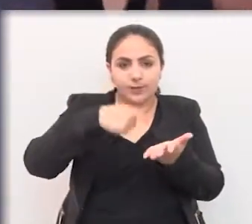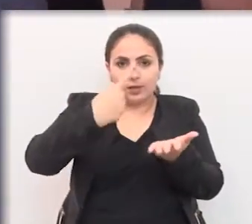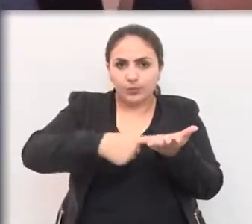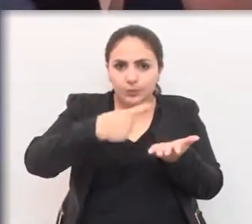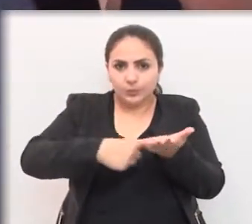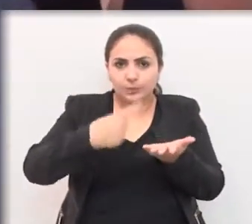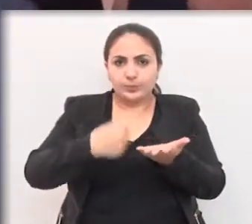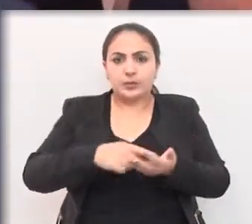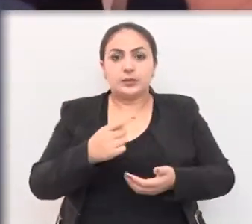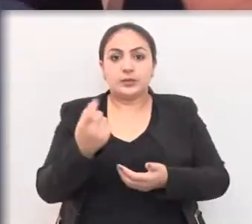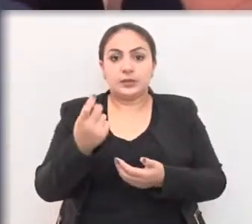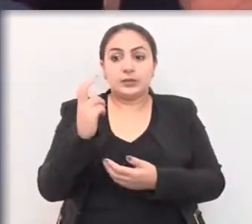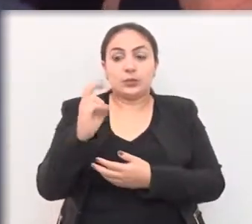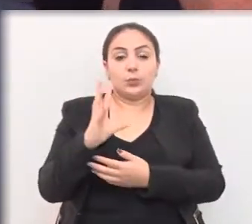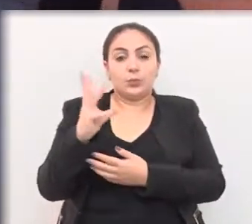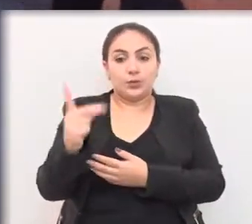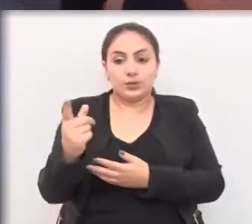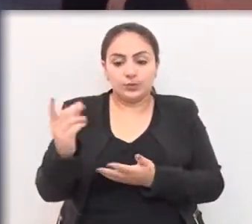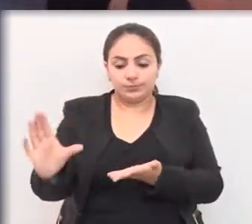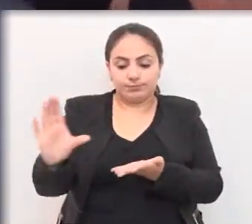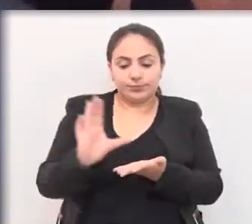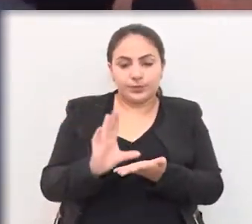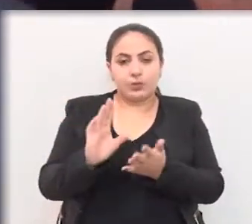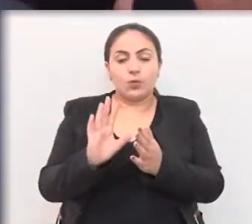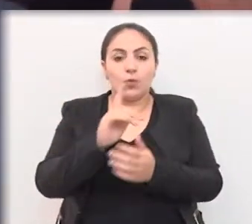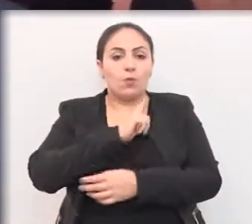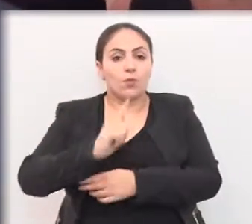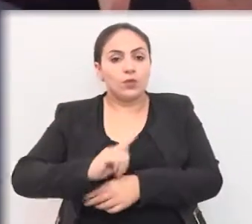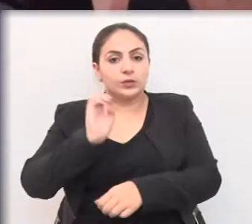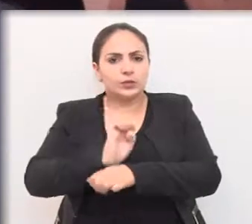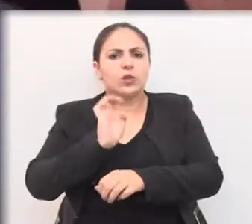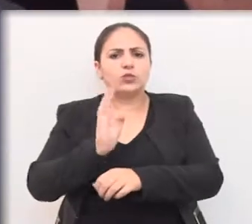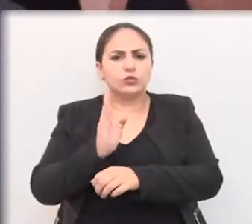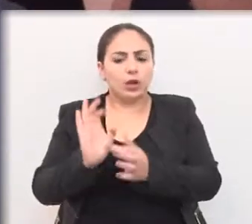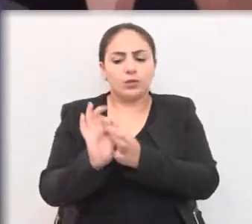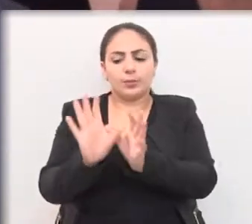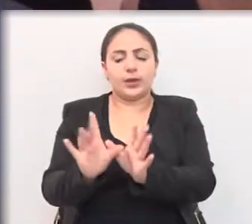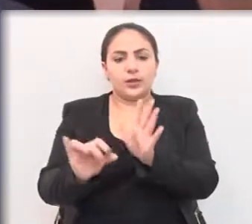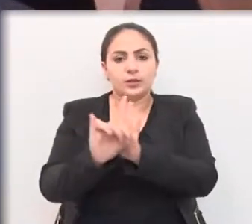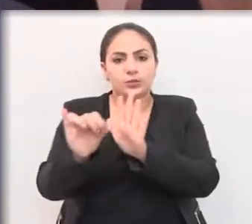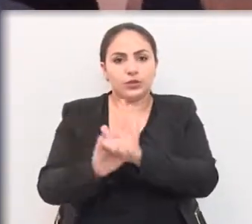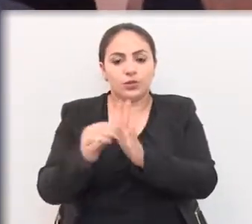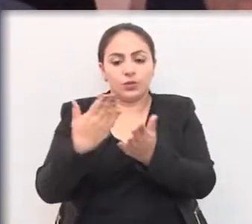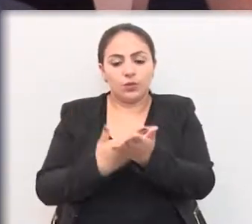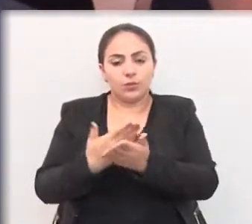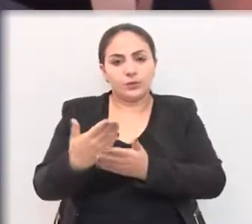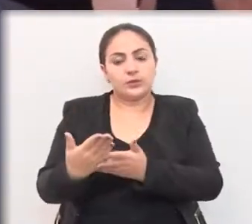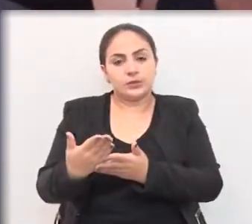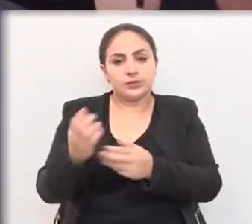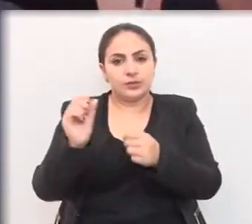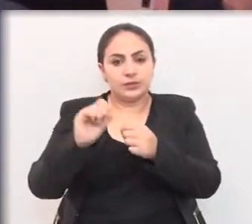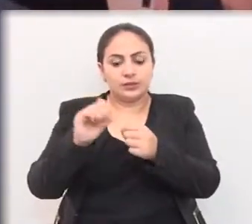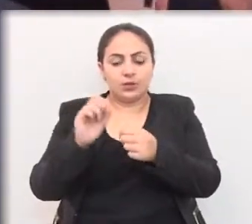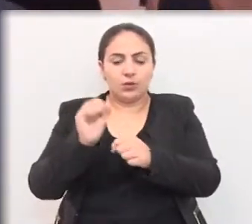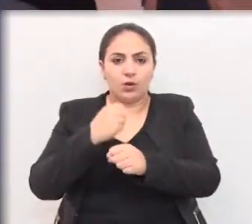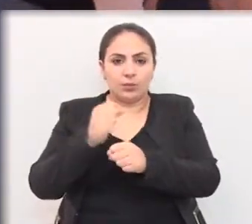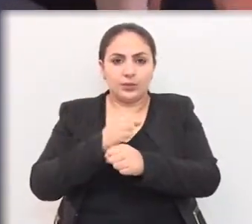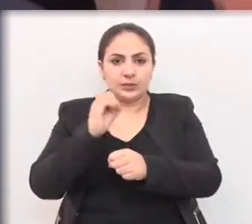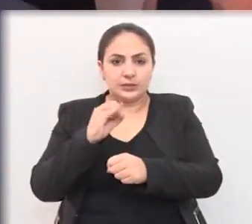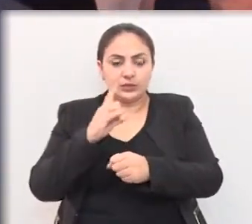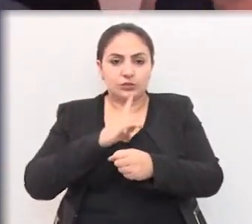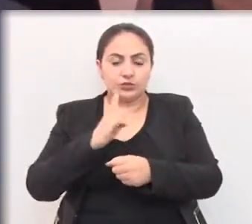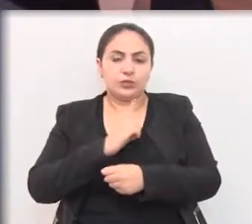e o empenho dos primeiros 5 milhões, o governo do estado já está autorizado a licitar e começar a obra assim